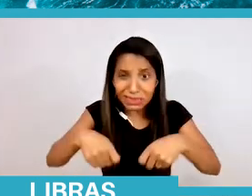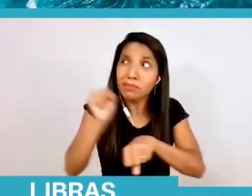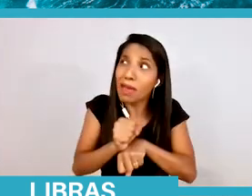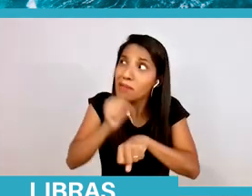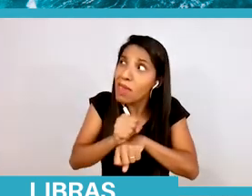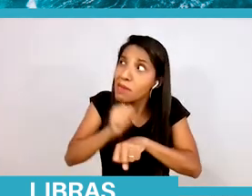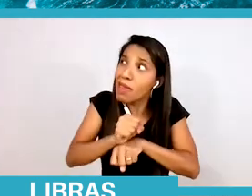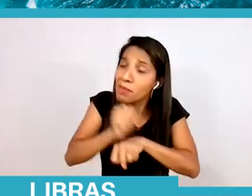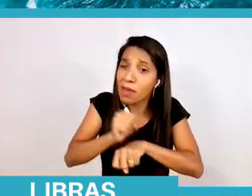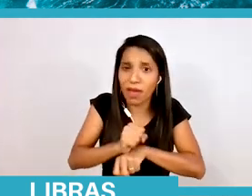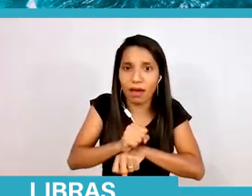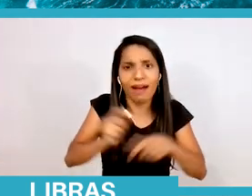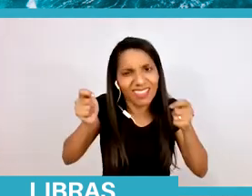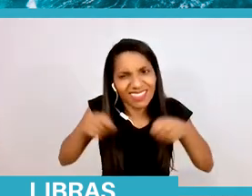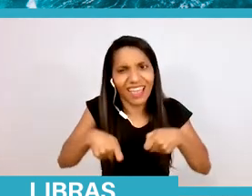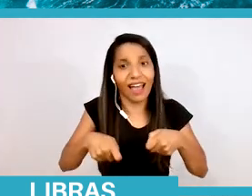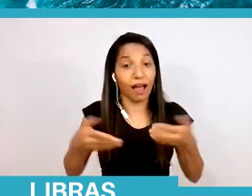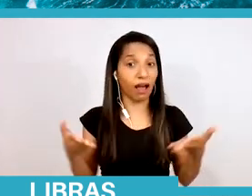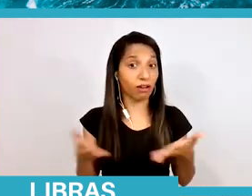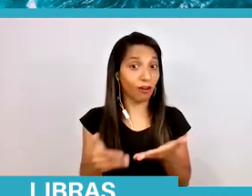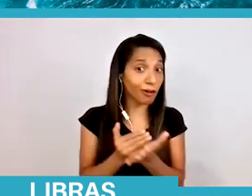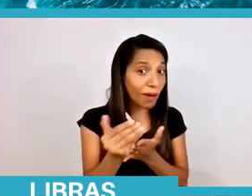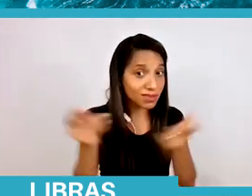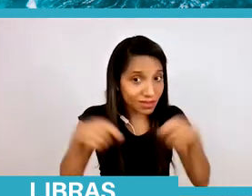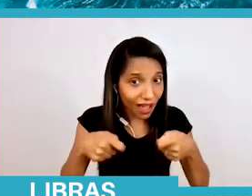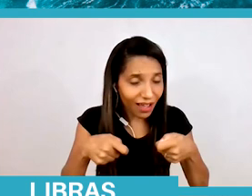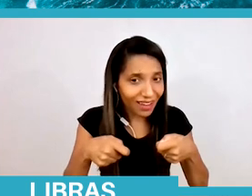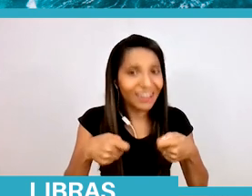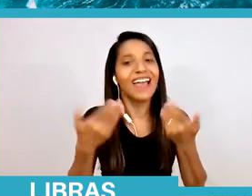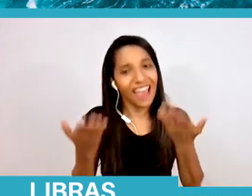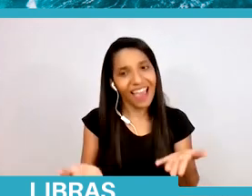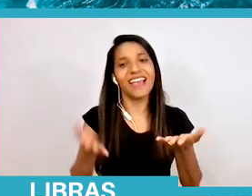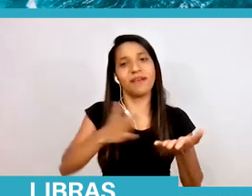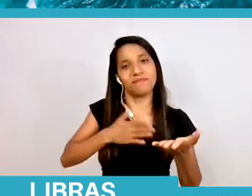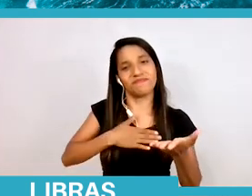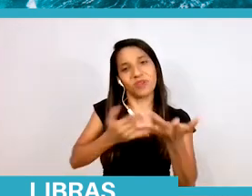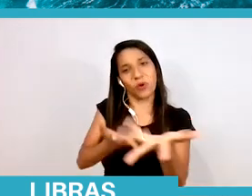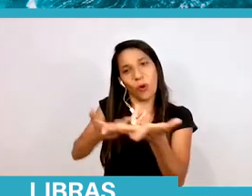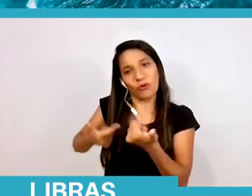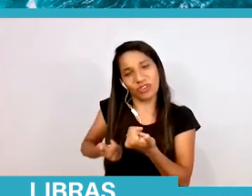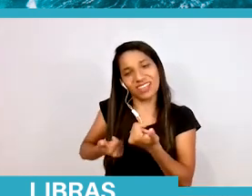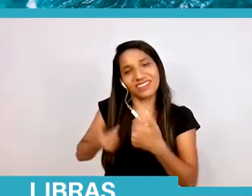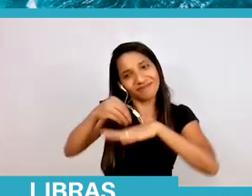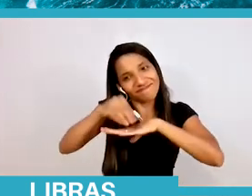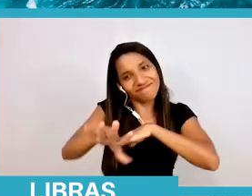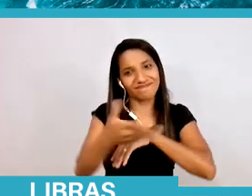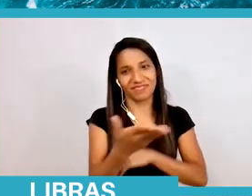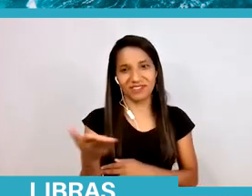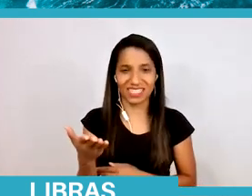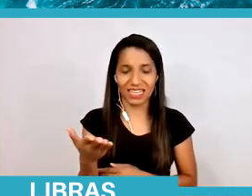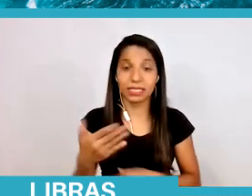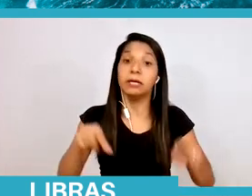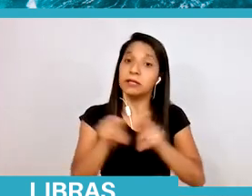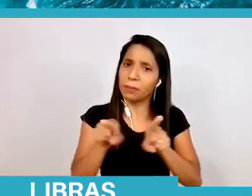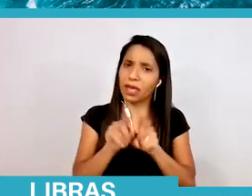recurso hoje para empreender? Deixo essa mensagem para vocês e esse convite, tá? Pessoal, deixo também aqui os meus contatos.